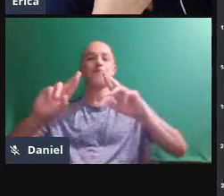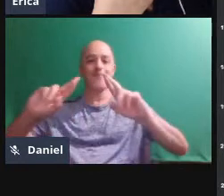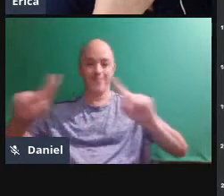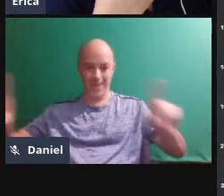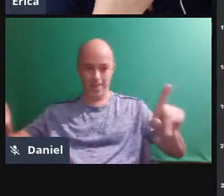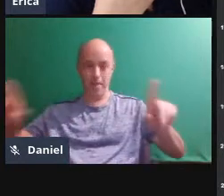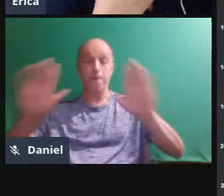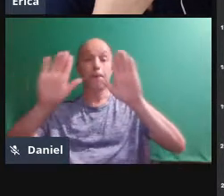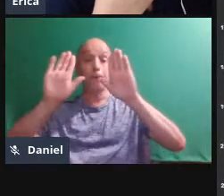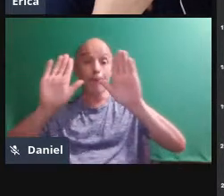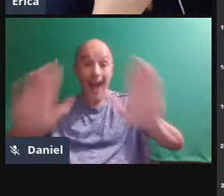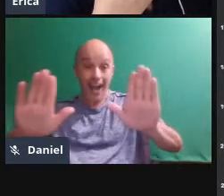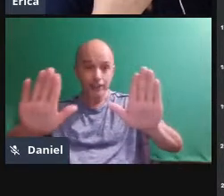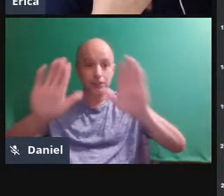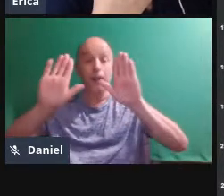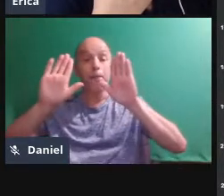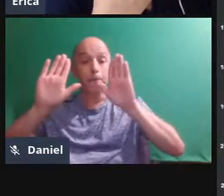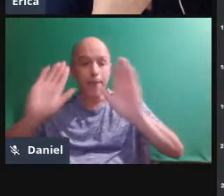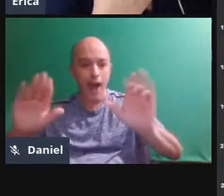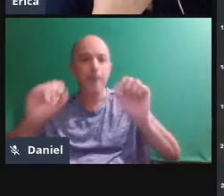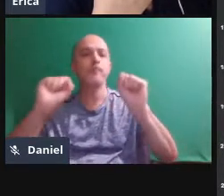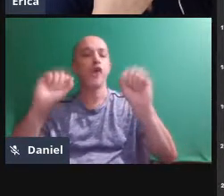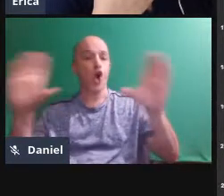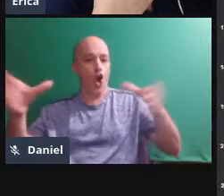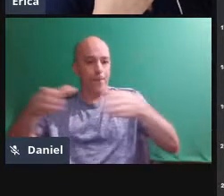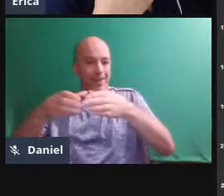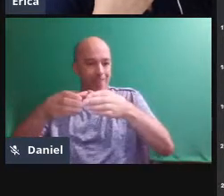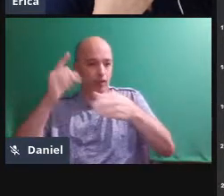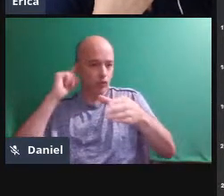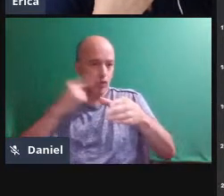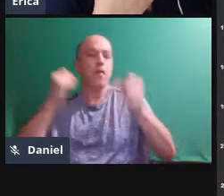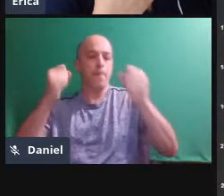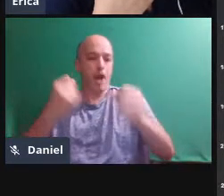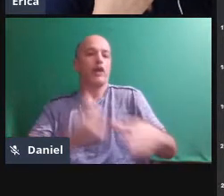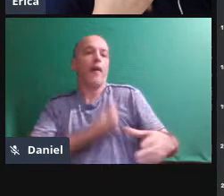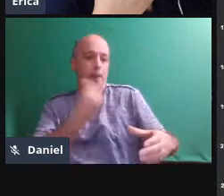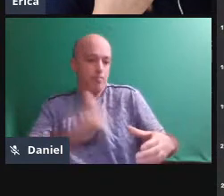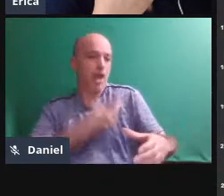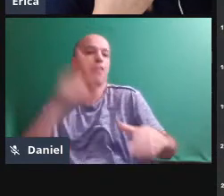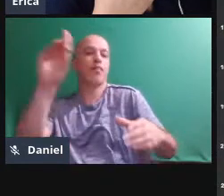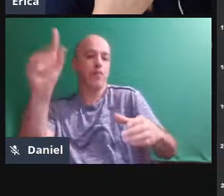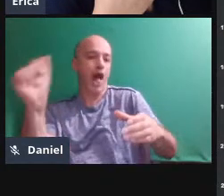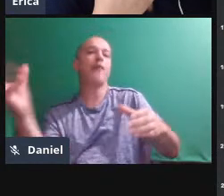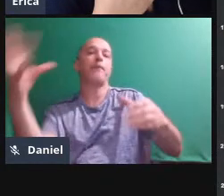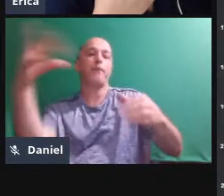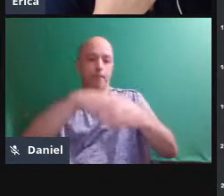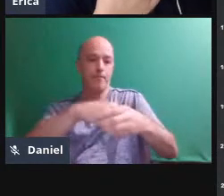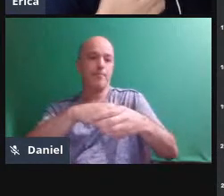Não são iguais. Tem diferença nos dois grupos, mas.